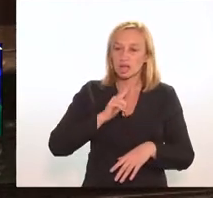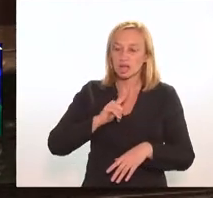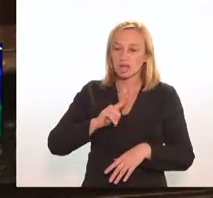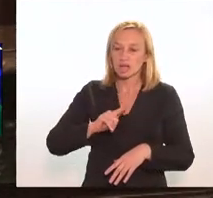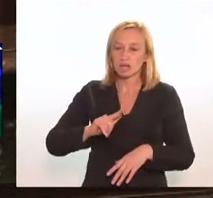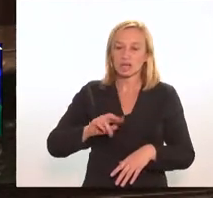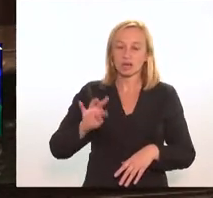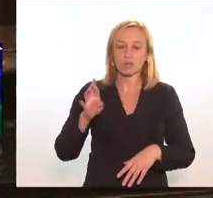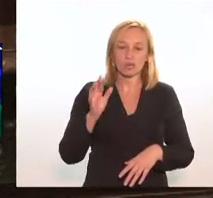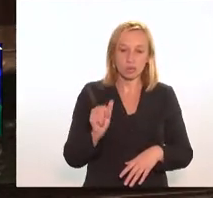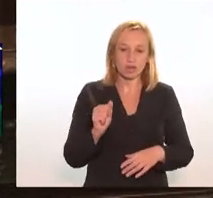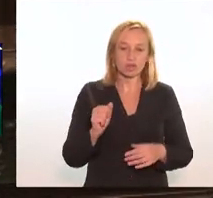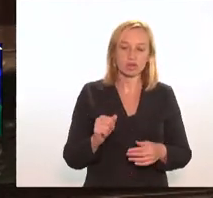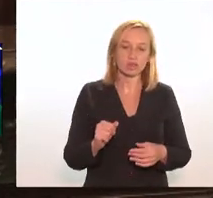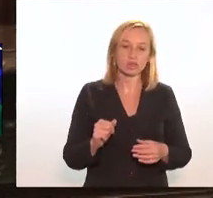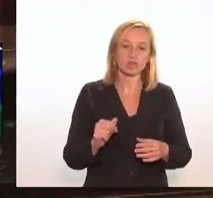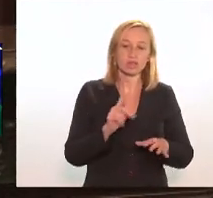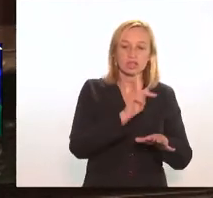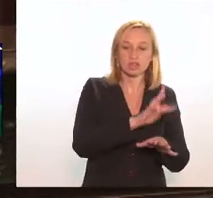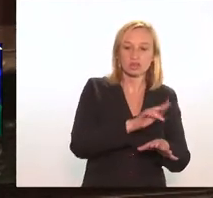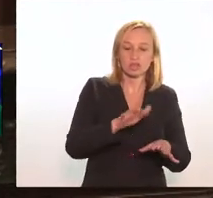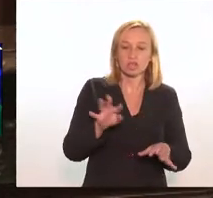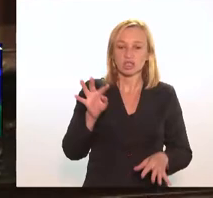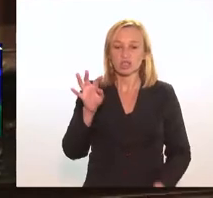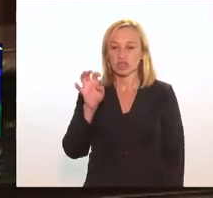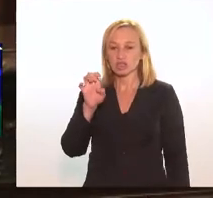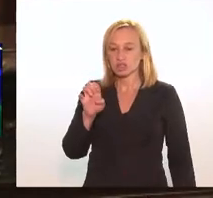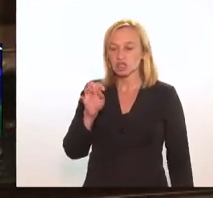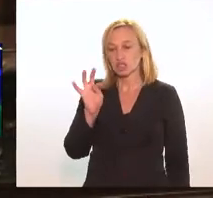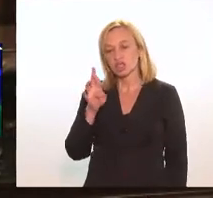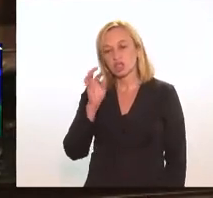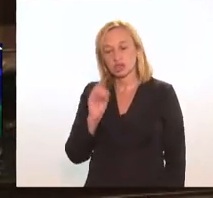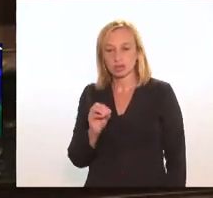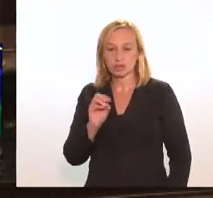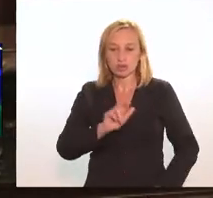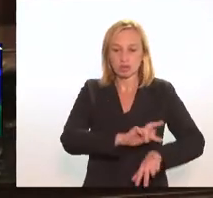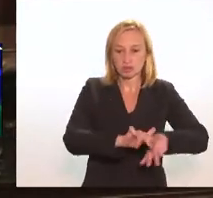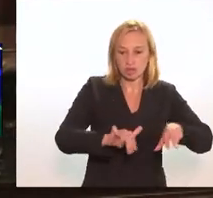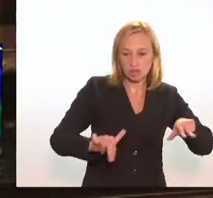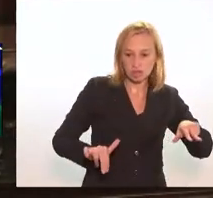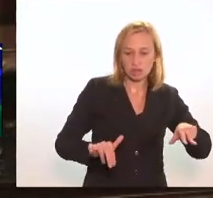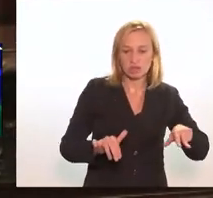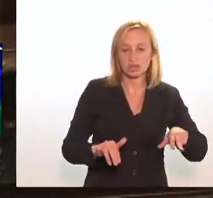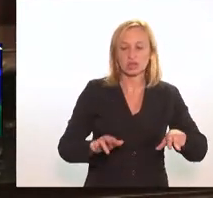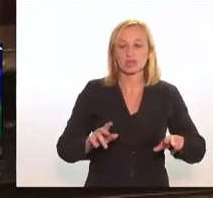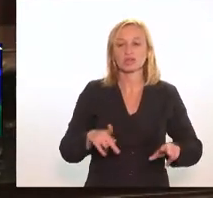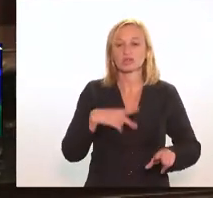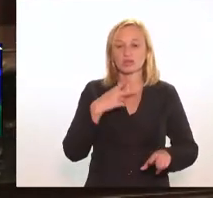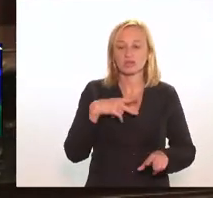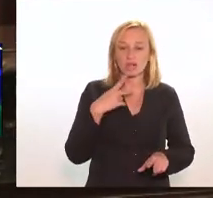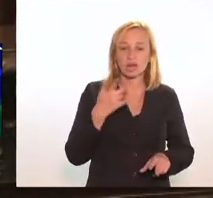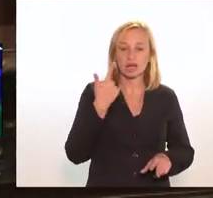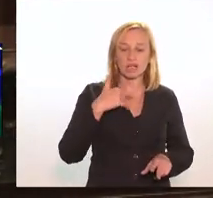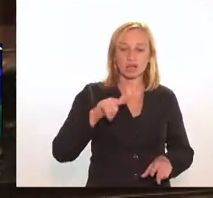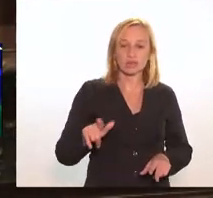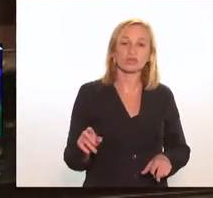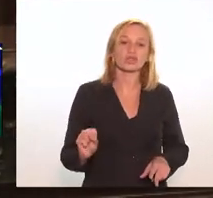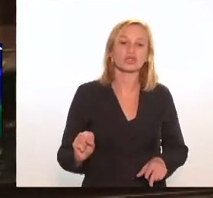em conta diversidade de gênero, diversidade regional, diversas formas de expressão linguística,